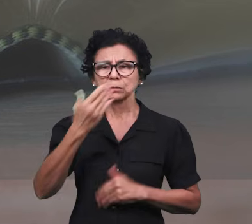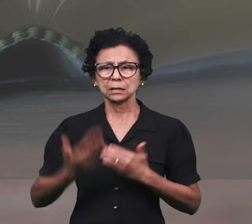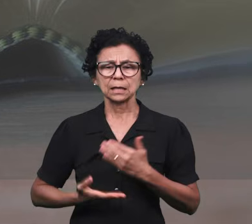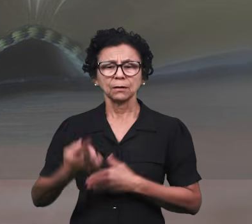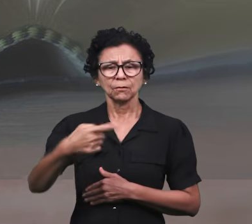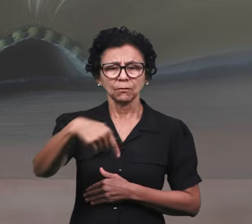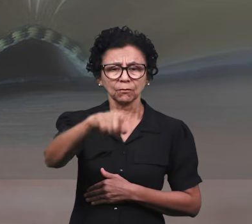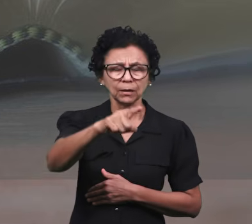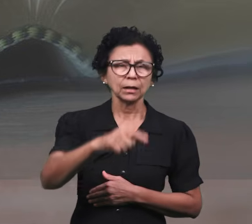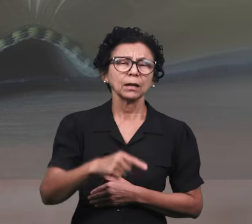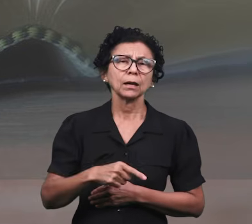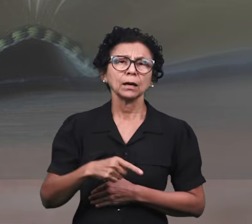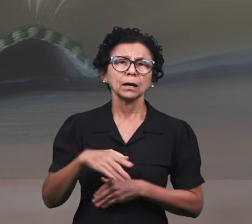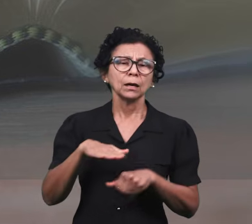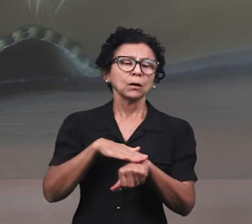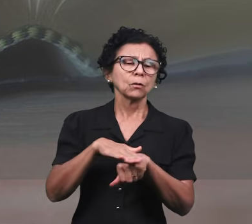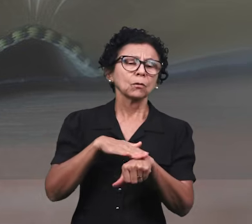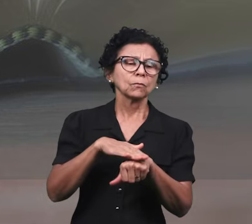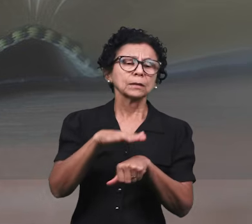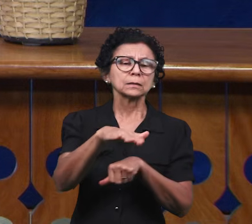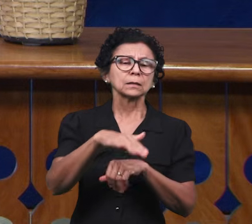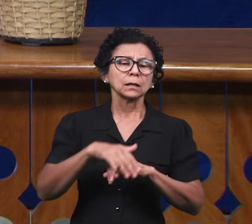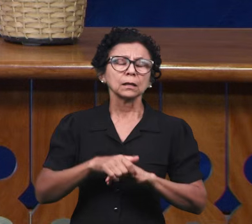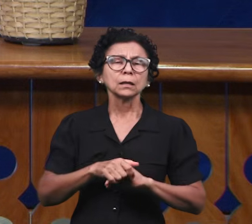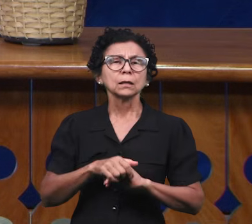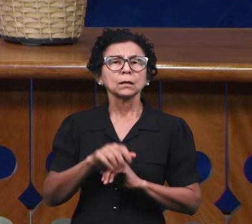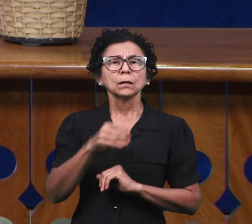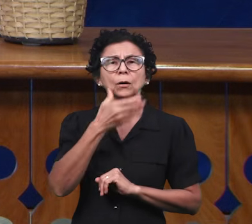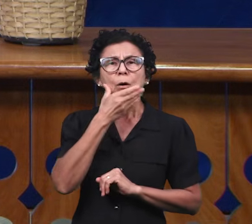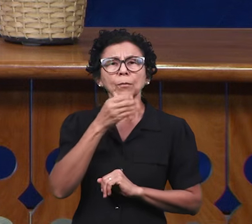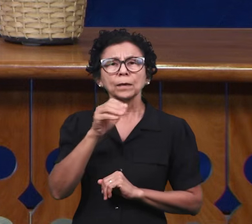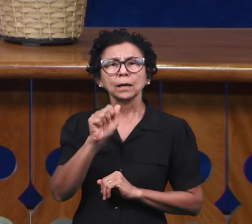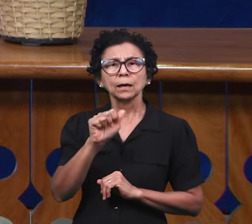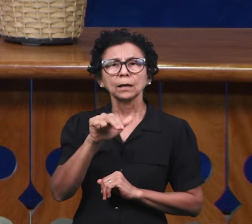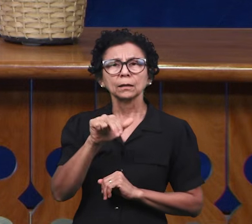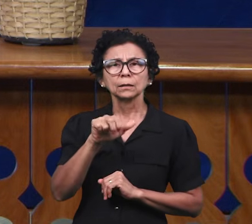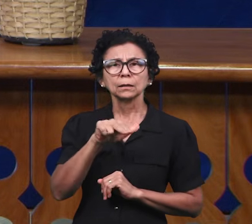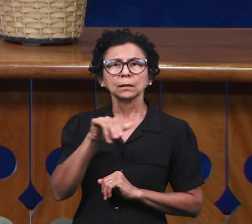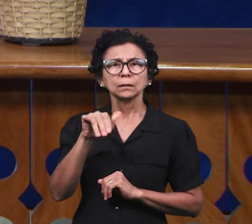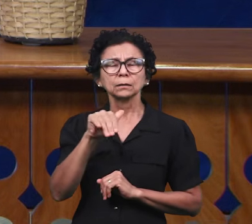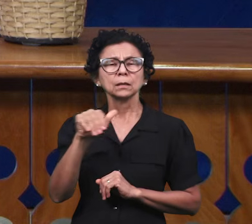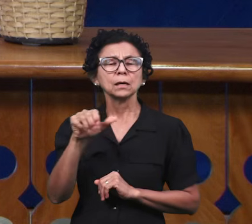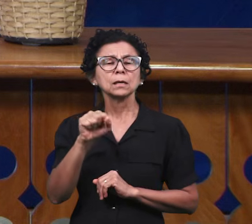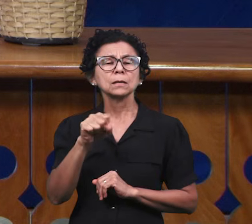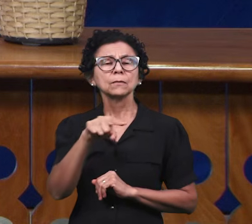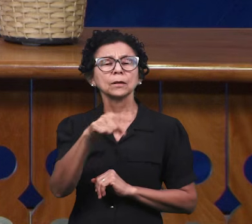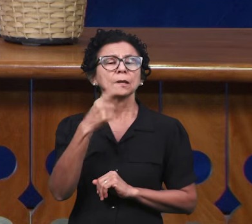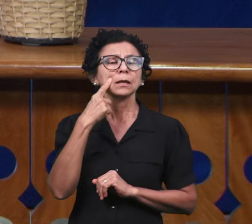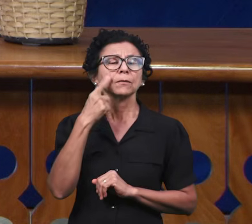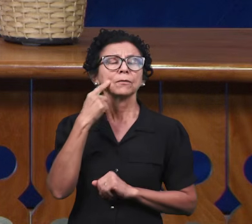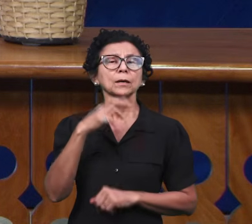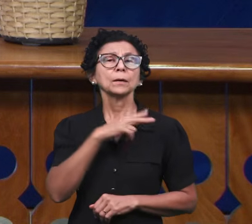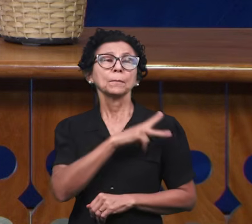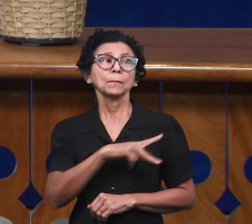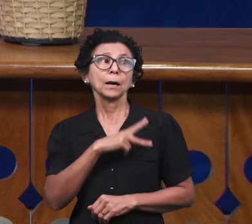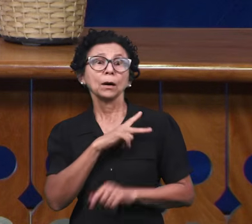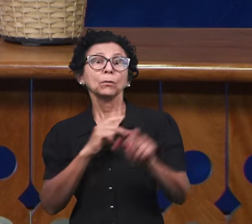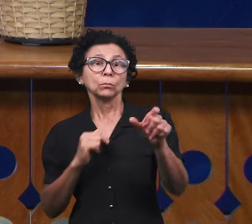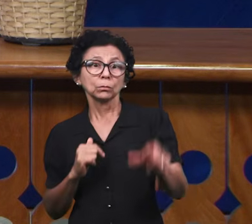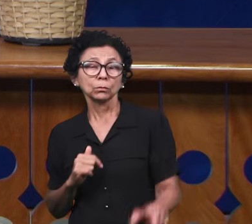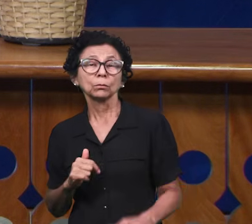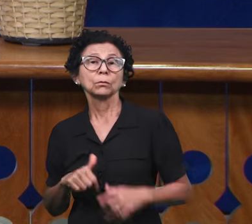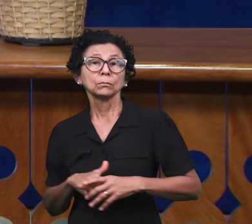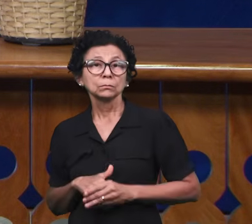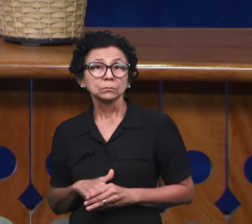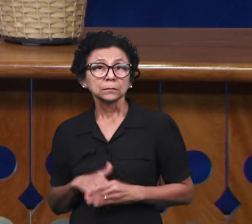conforme o Senhor revela ali para Ananias, ele passa a viver o projeto de salvação segundo aquilo que era